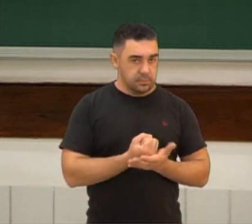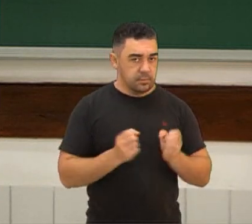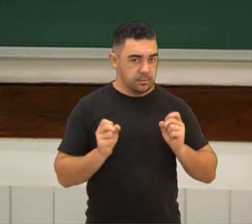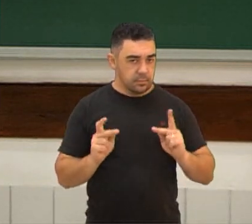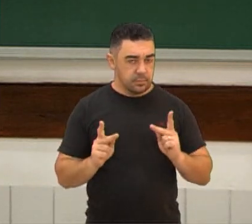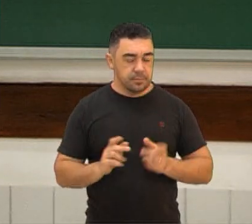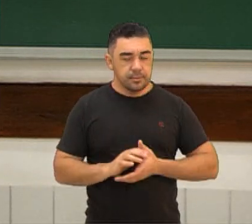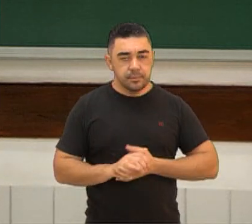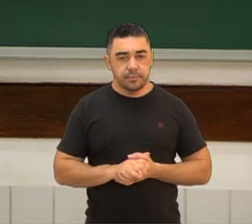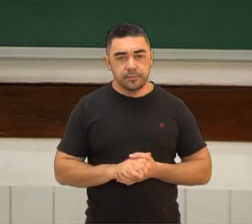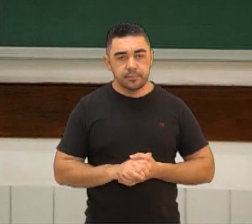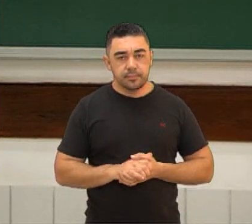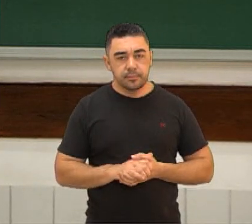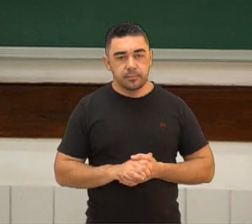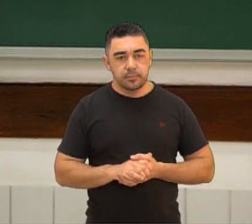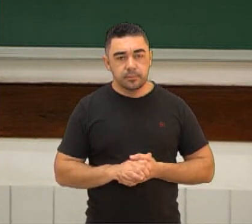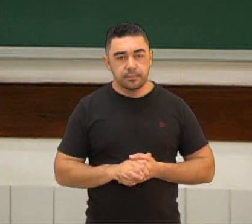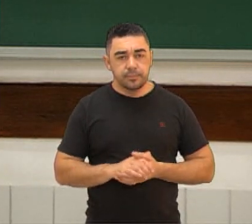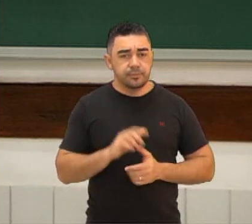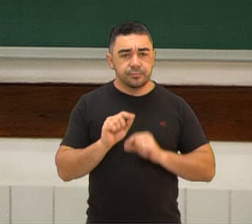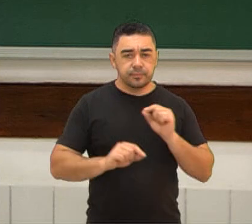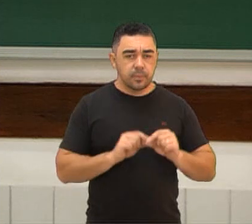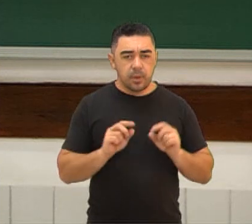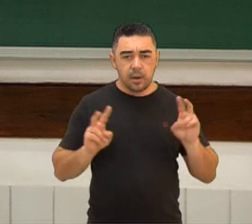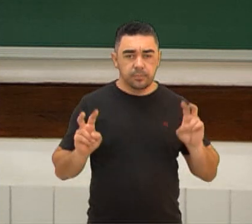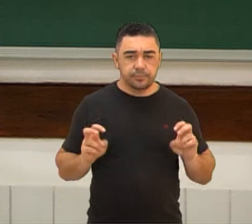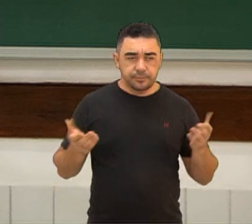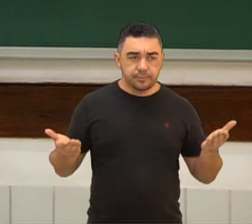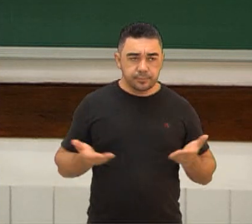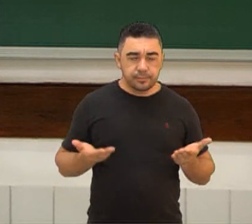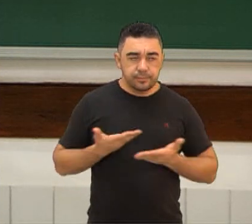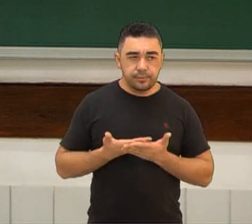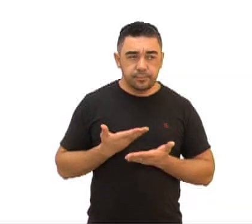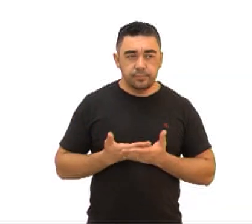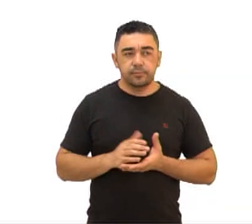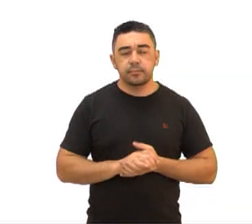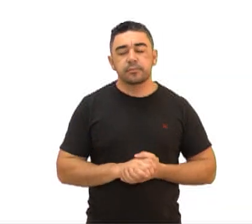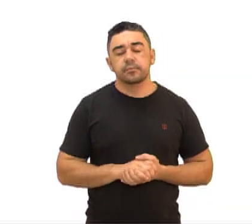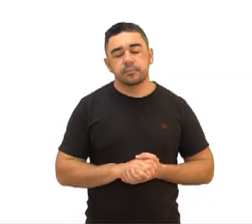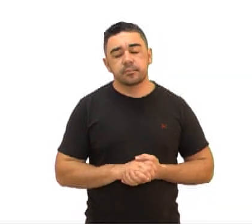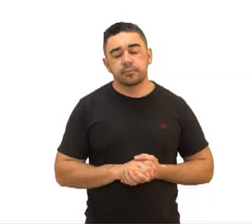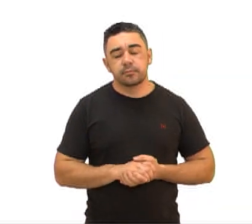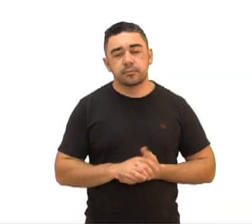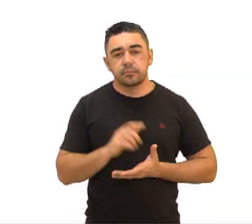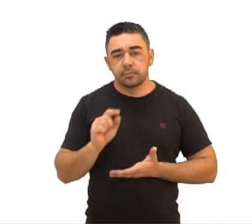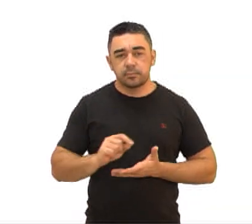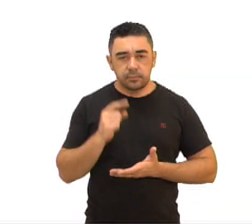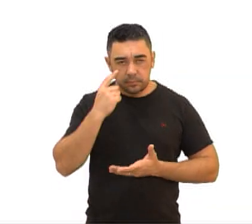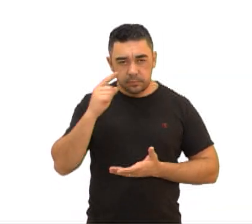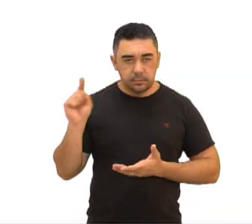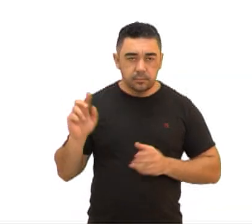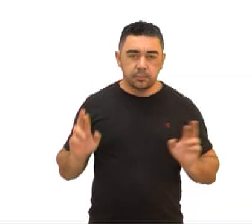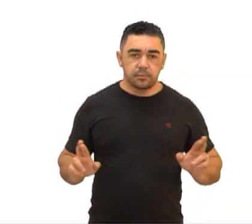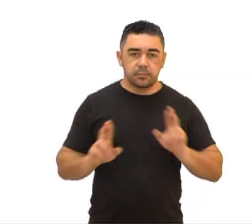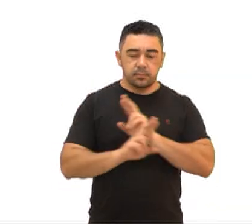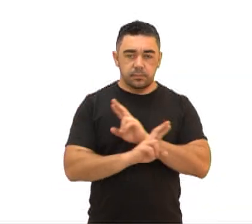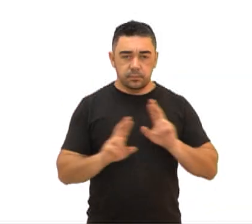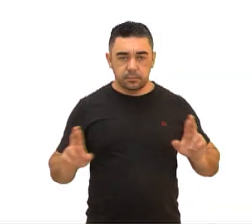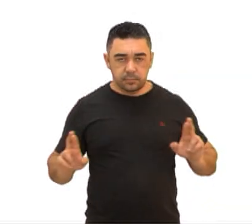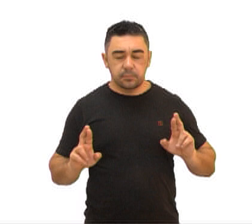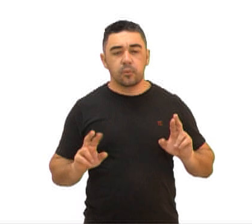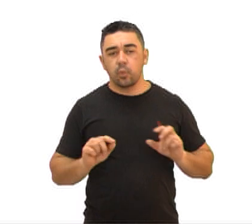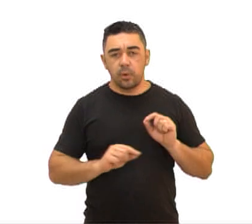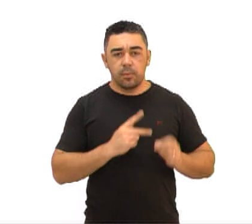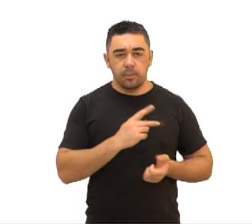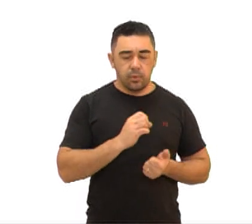ok? Então olha só, gente, o que a gente vai ver hoje na aula, né? Nós vamos ver hoje a relação entre potência,